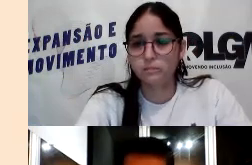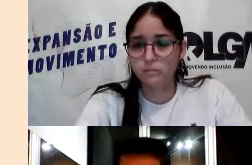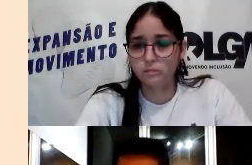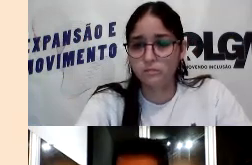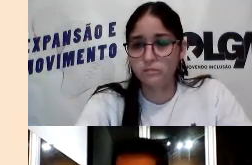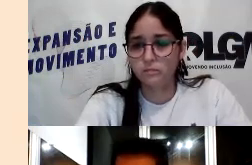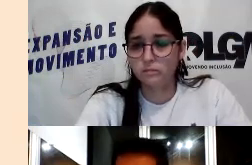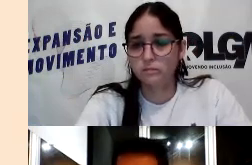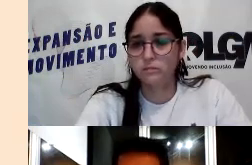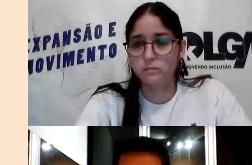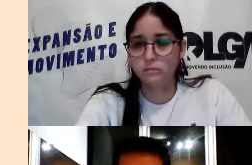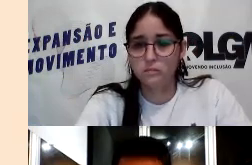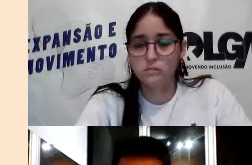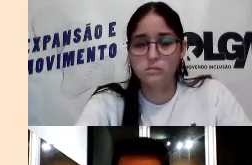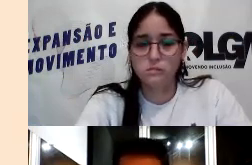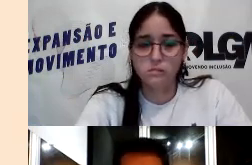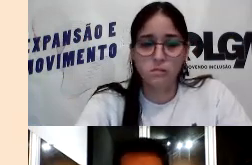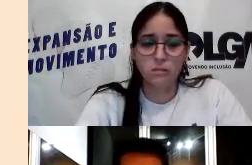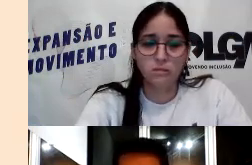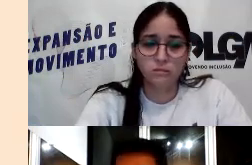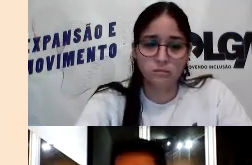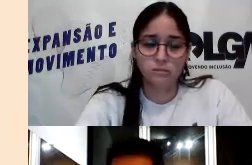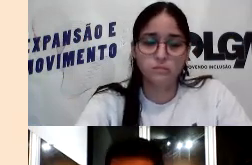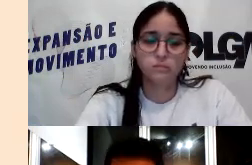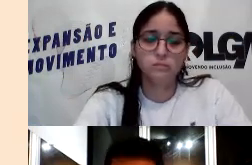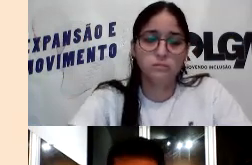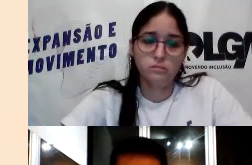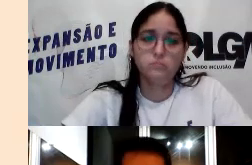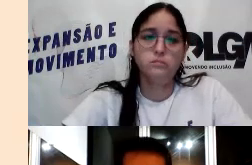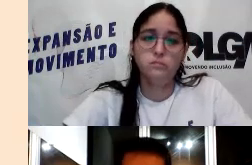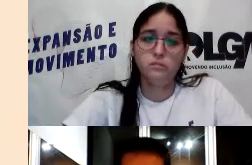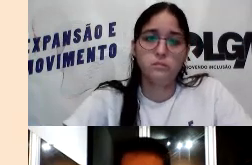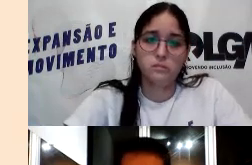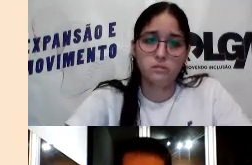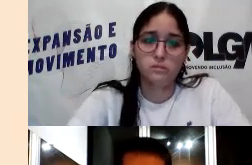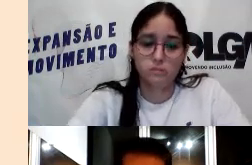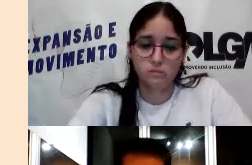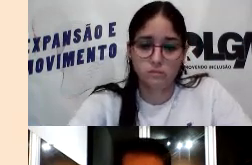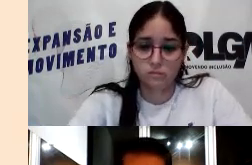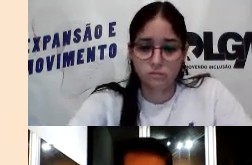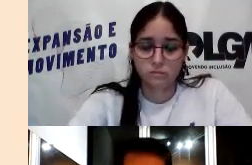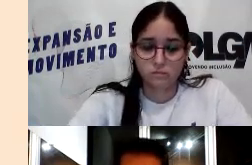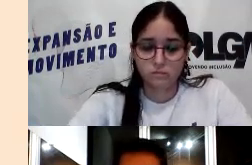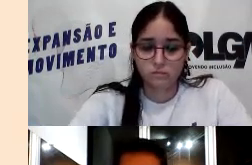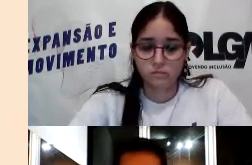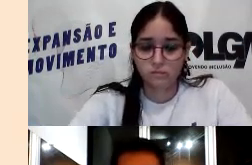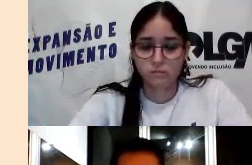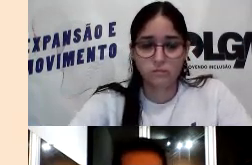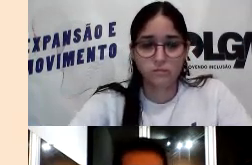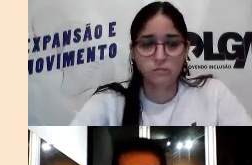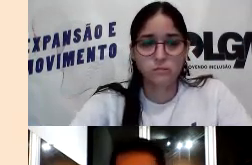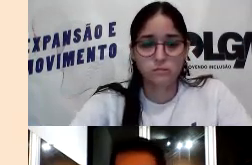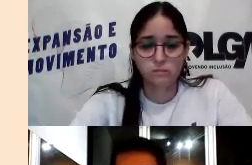forma de se comunicar, é o que comunica, é em que momento comunica. E esse processo,